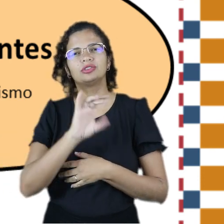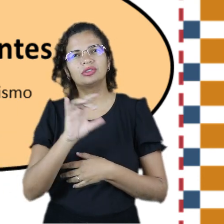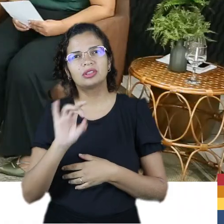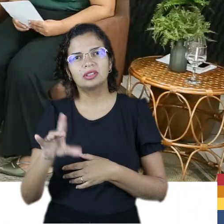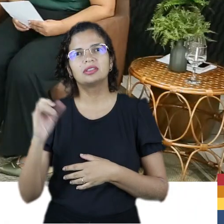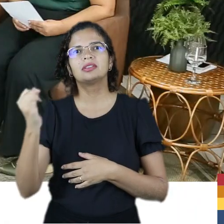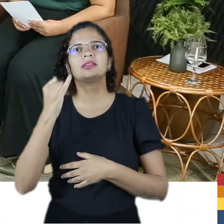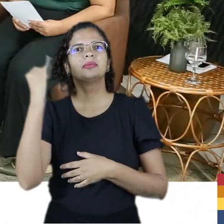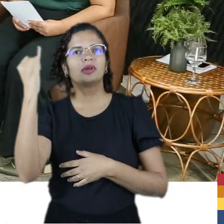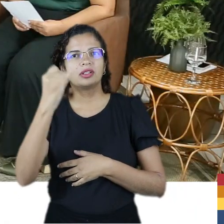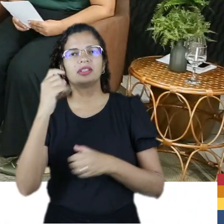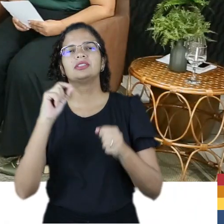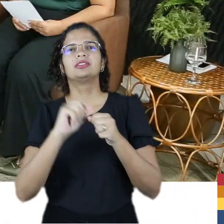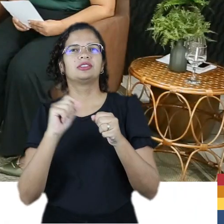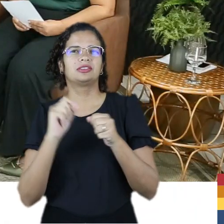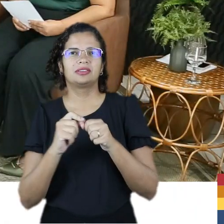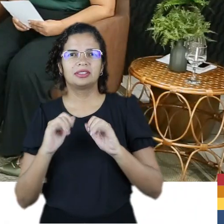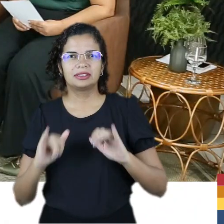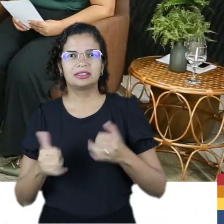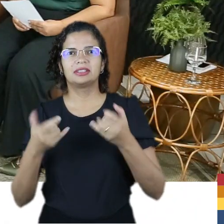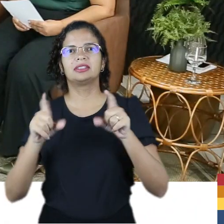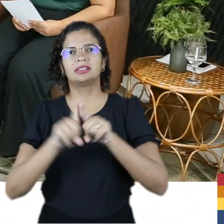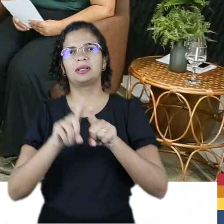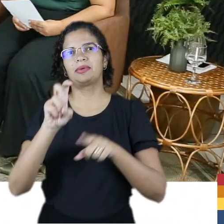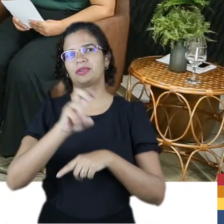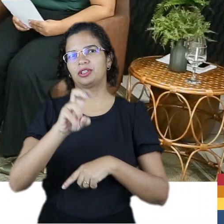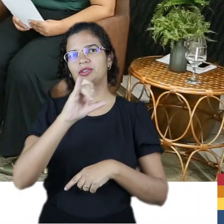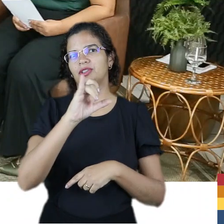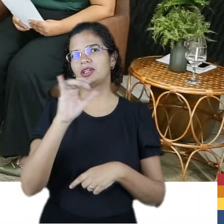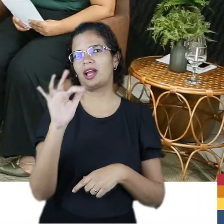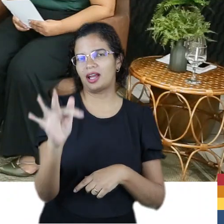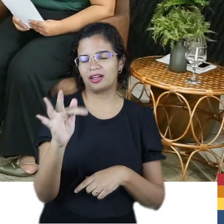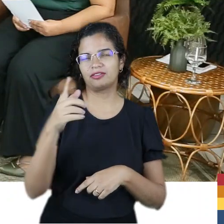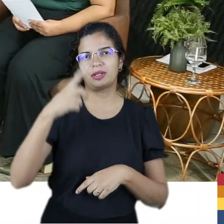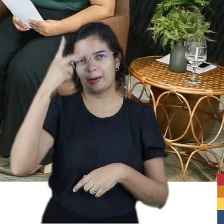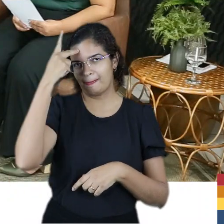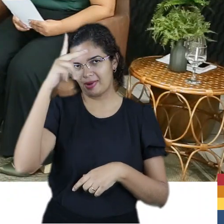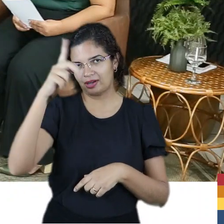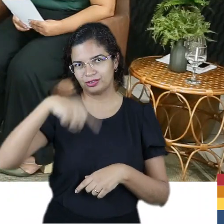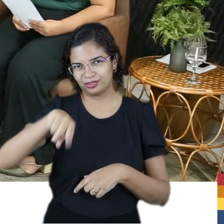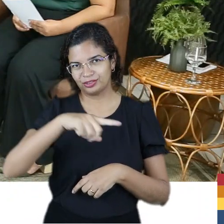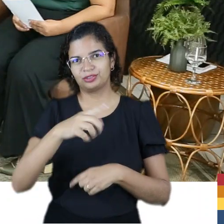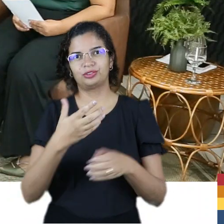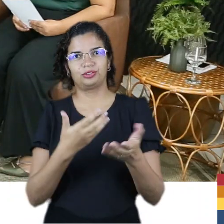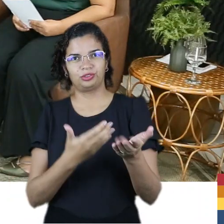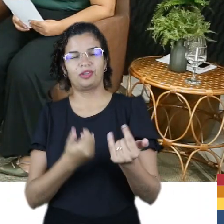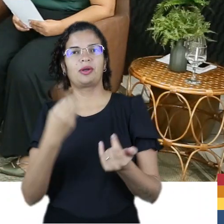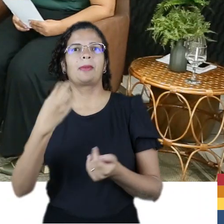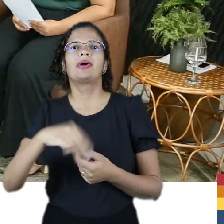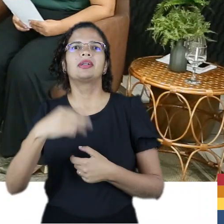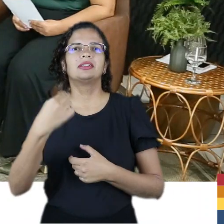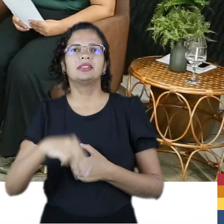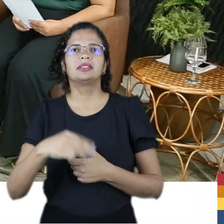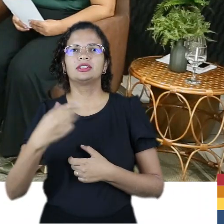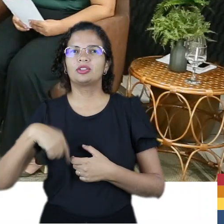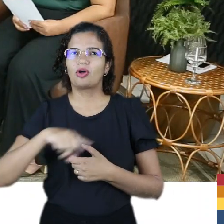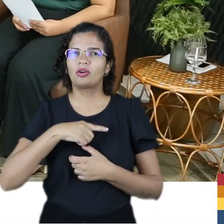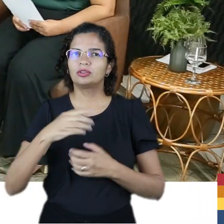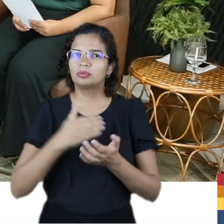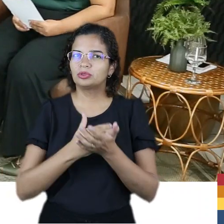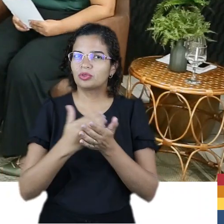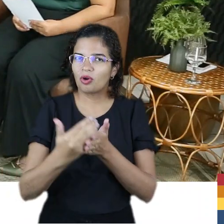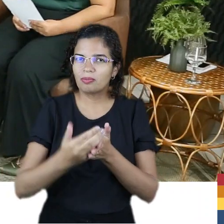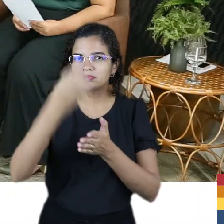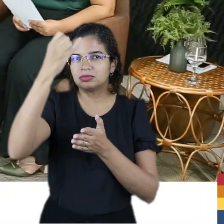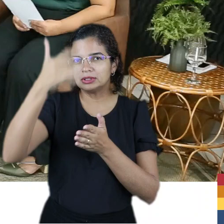fala, primeiramente, vem a contextualizar essa educação profissional e tecnológica no nosso país. Ela não cai de paraquedas,